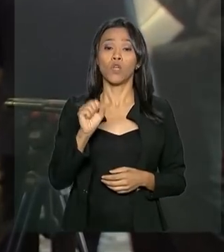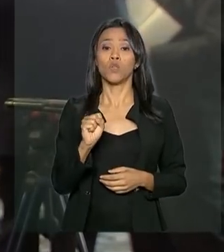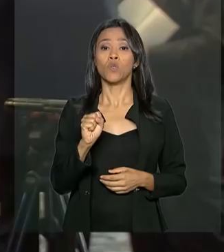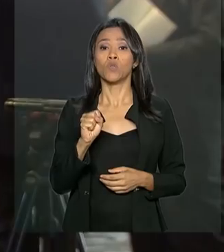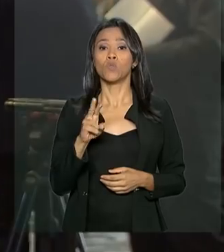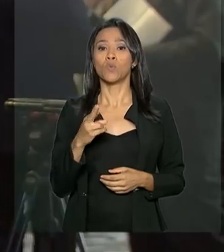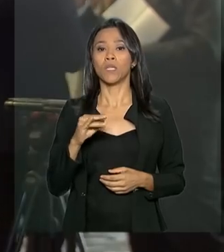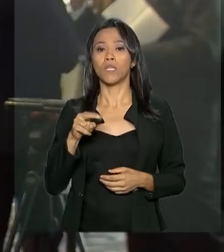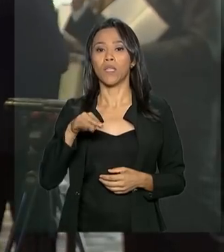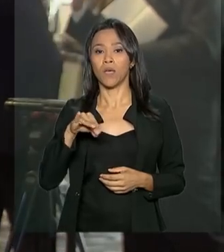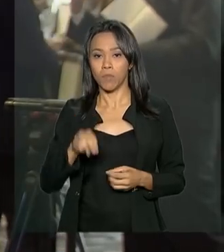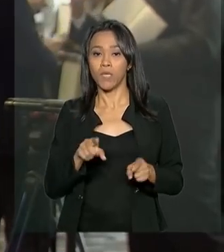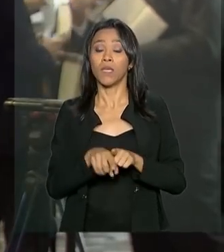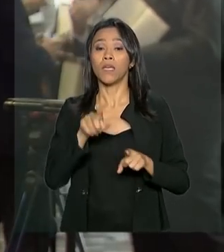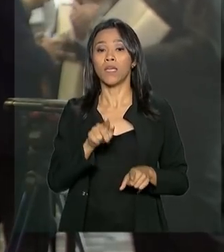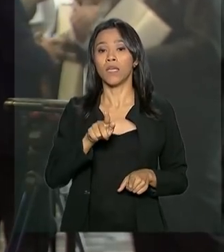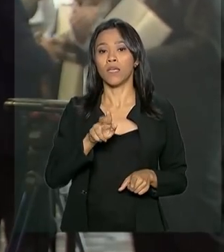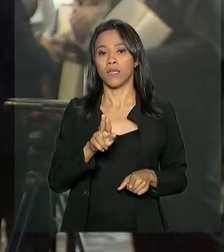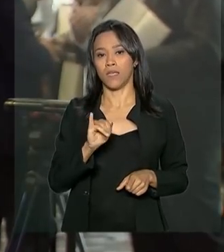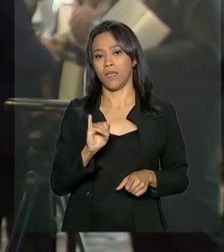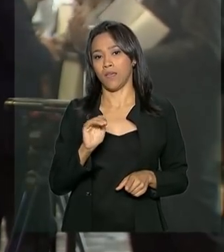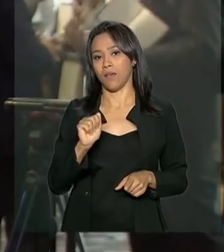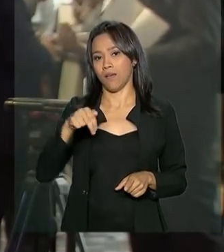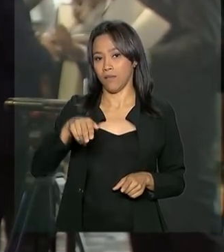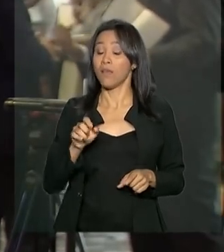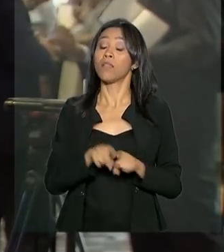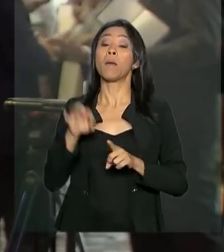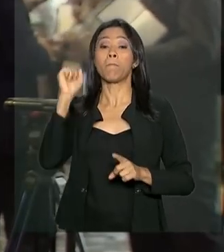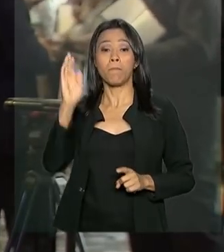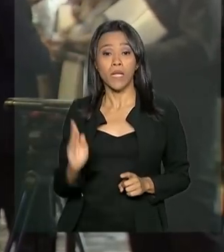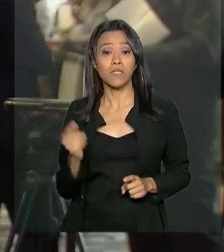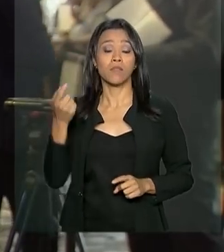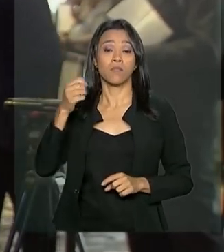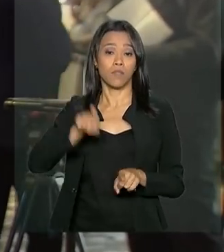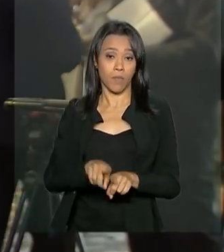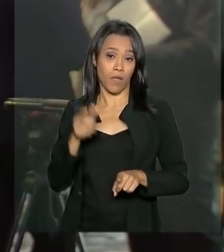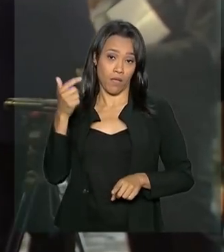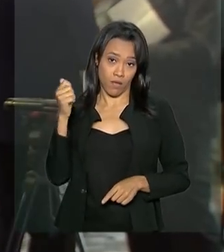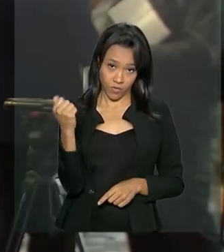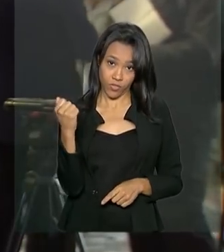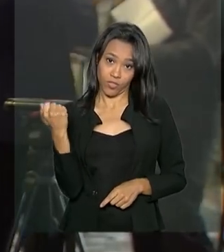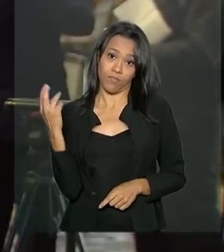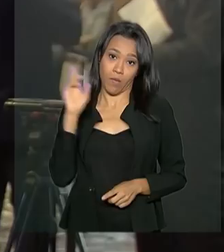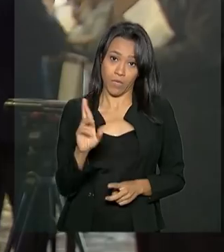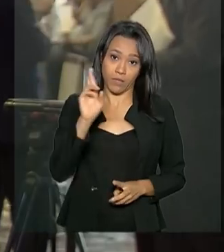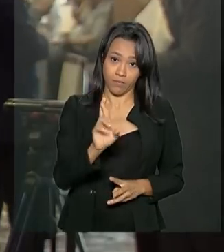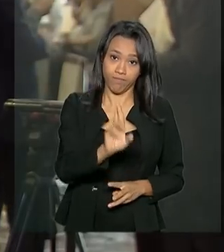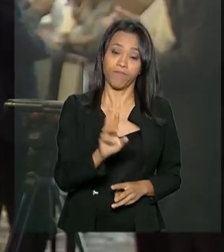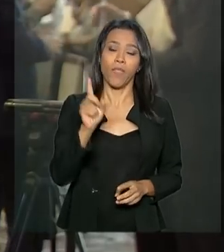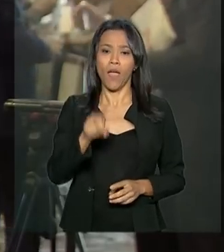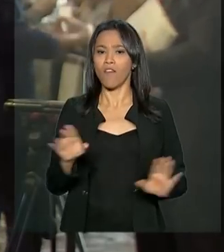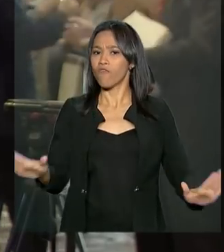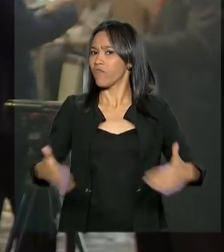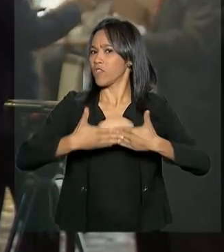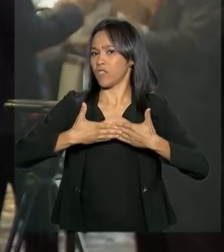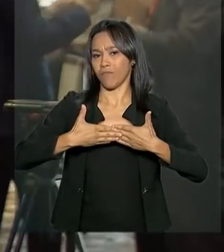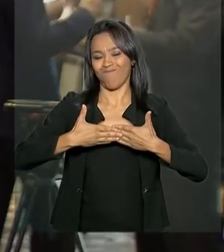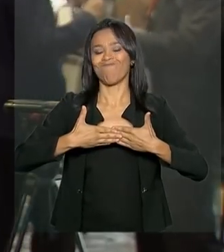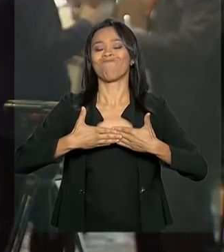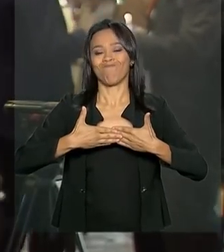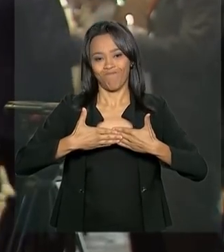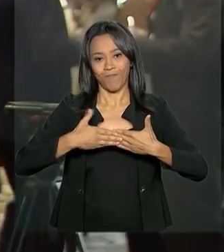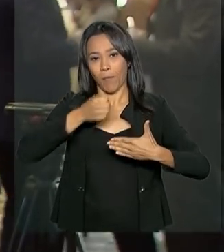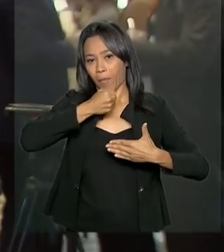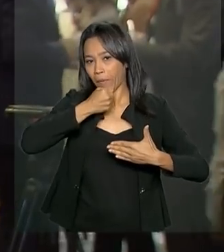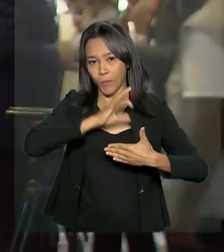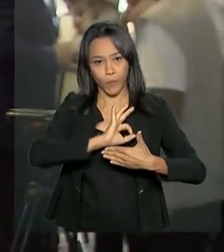da Guiana e os presidentes de Brasil e Argentina. Bom, essa reunião é fechada para a imprensa, portanto, agora nós estamos